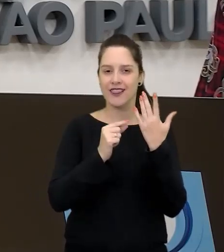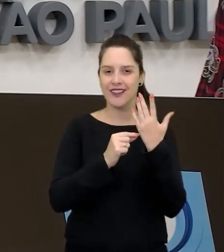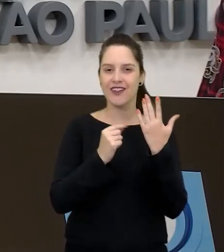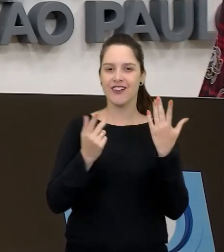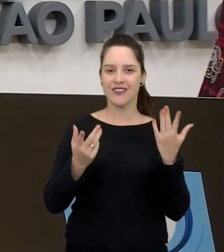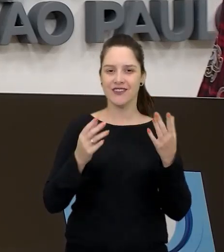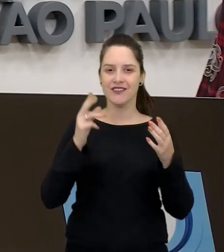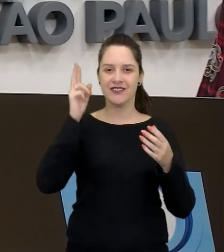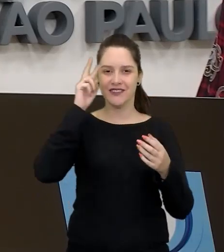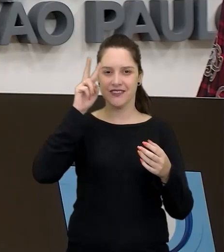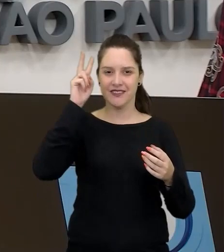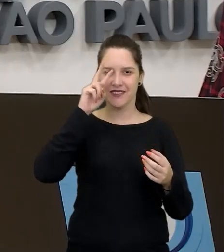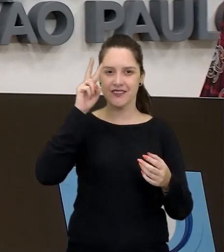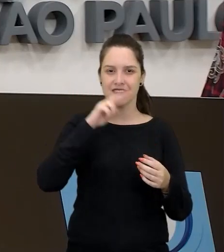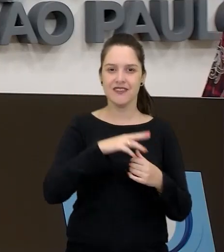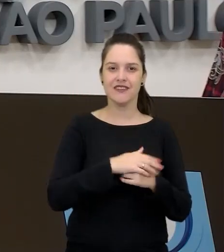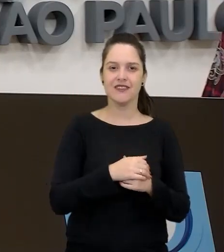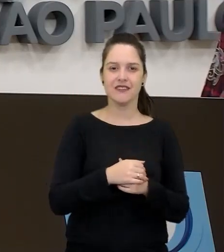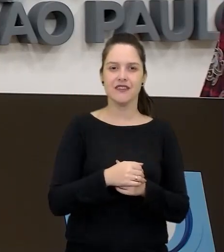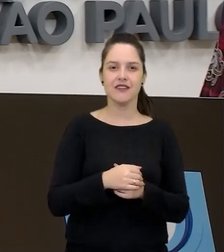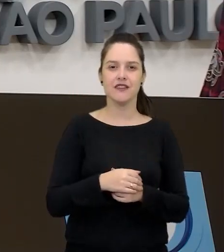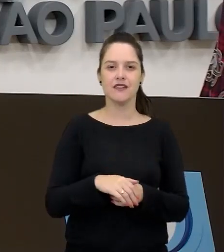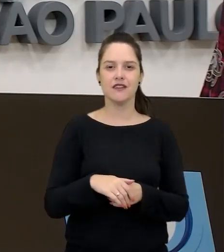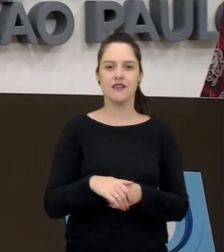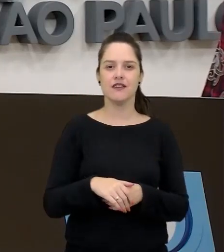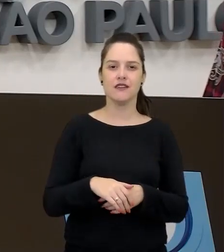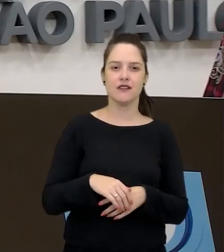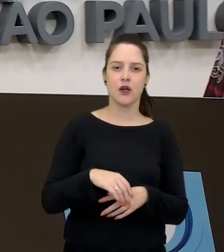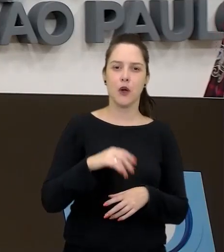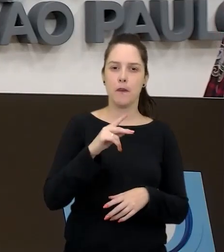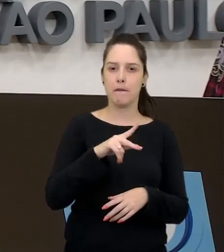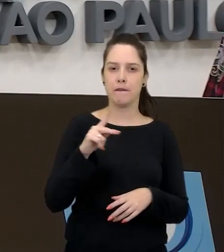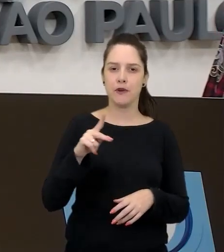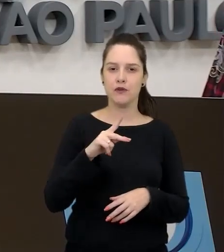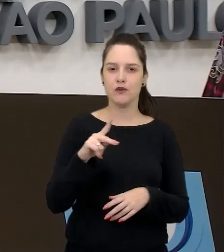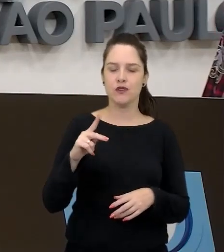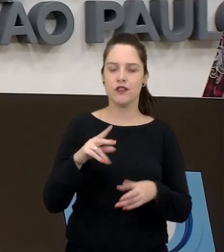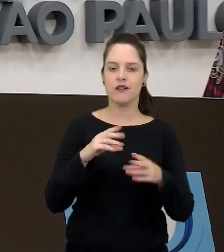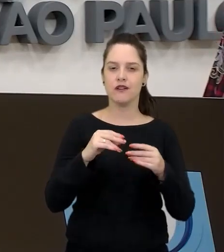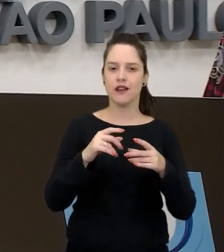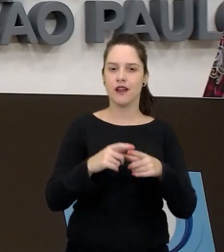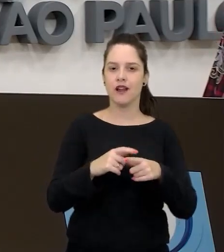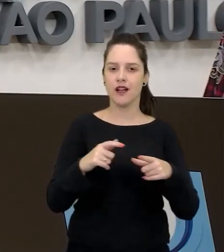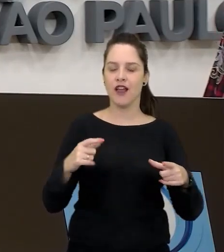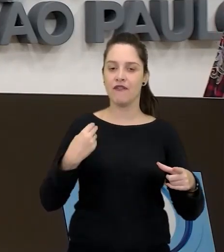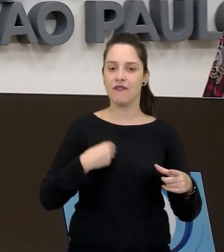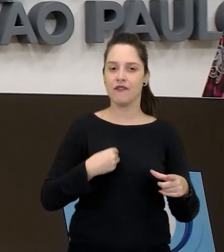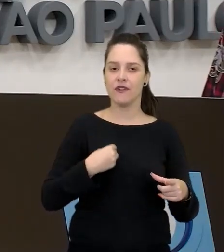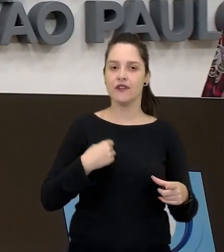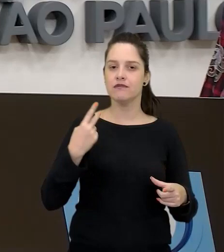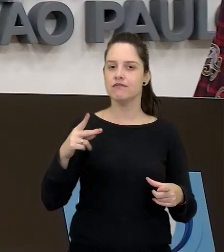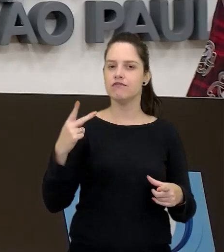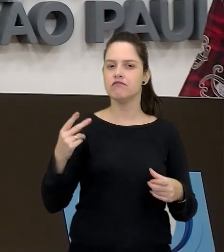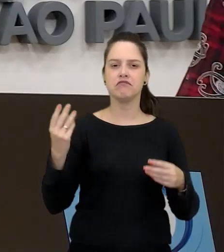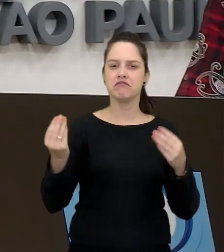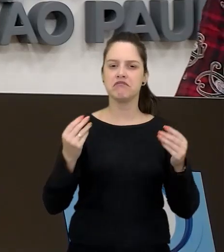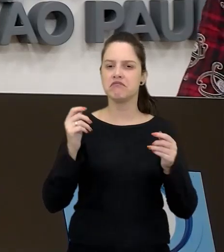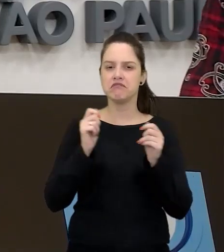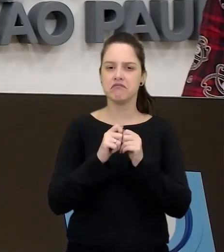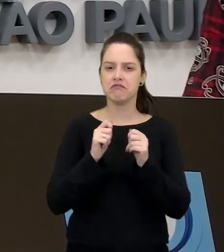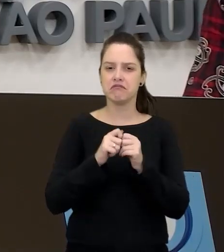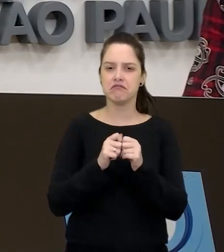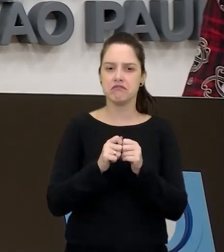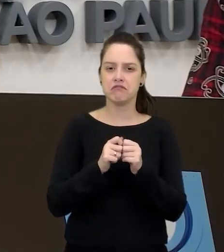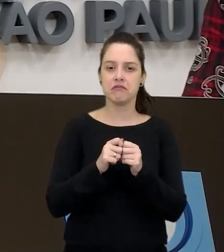o Cortázar, ele escreveu sobre uma imensidão de assuntos ao longo da vida dele. E o que ele fazia? Ele escrevia